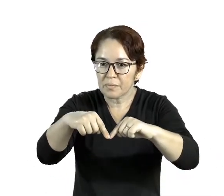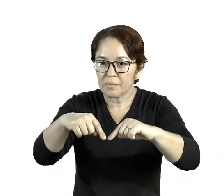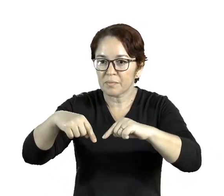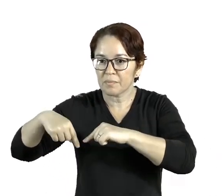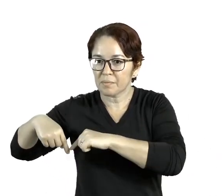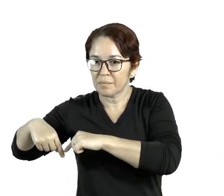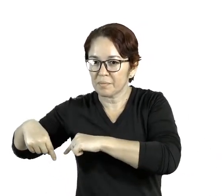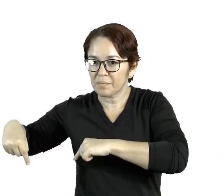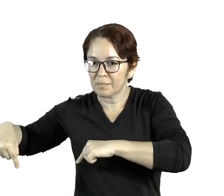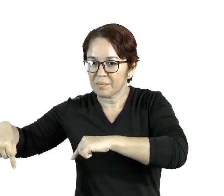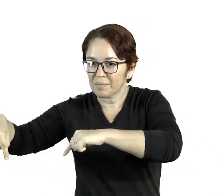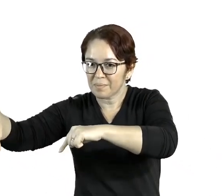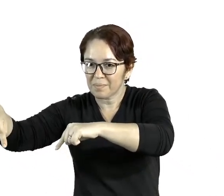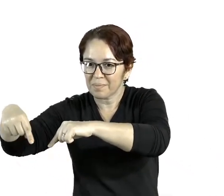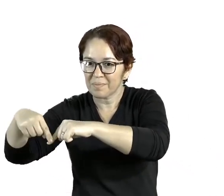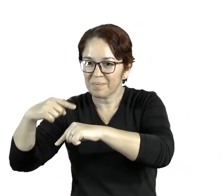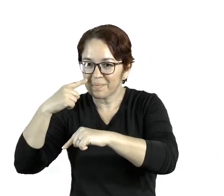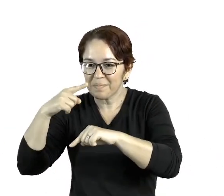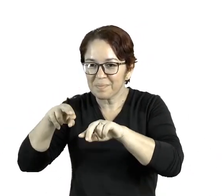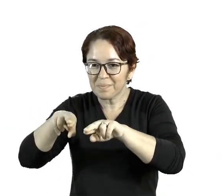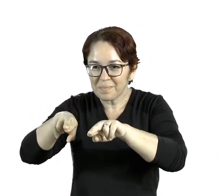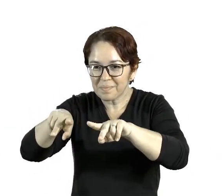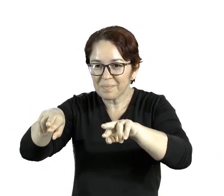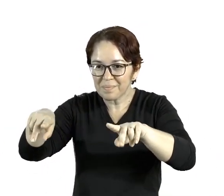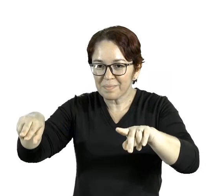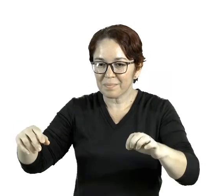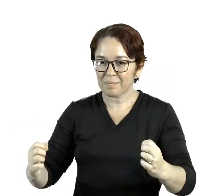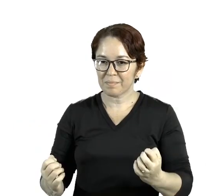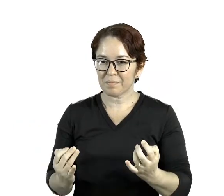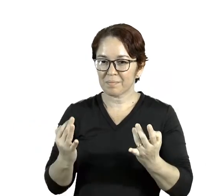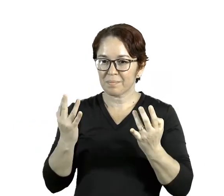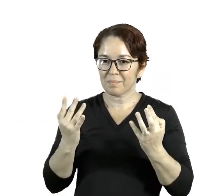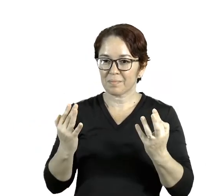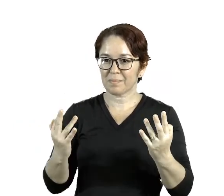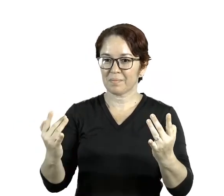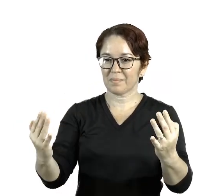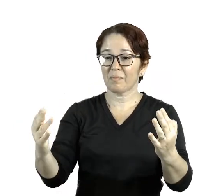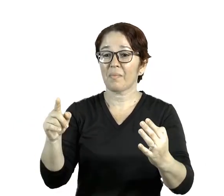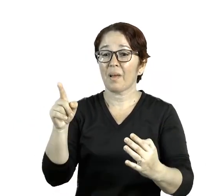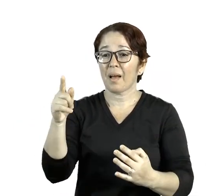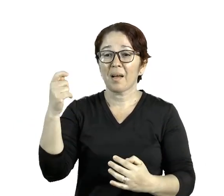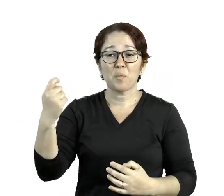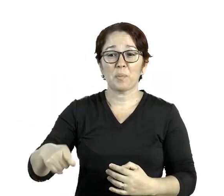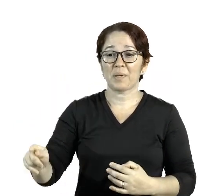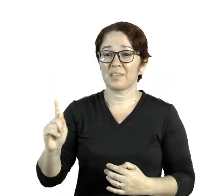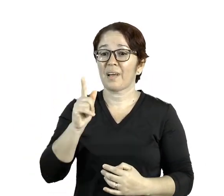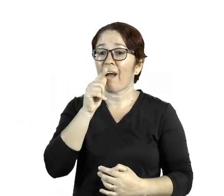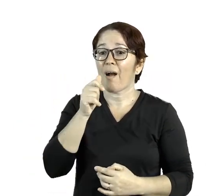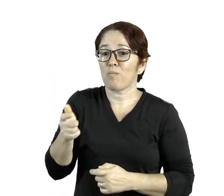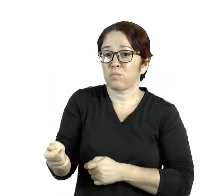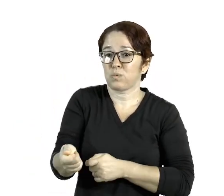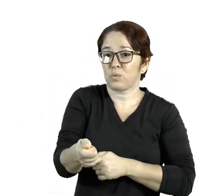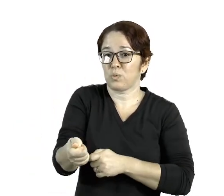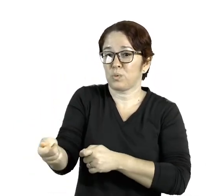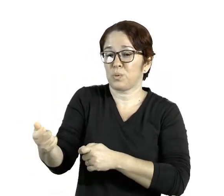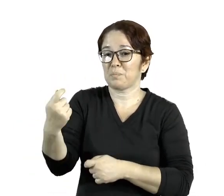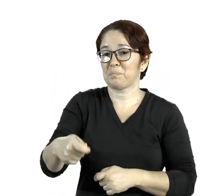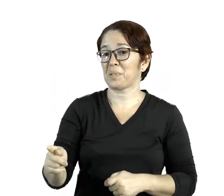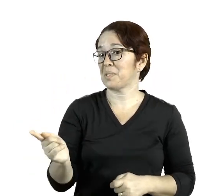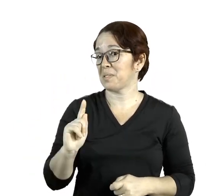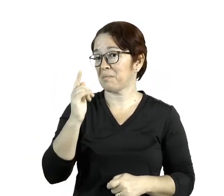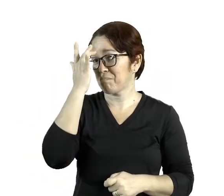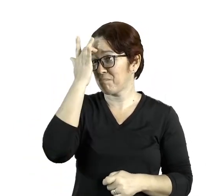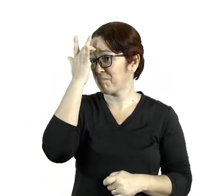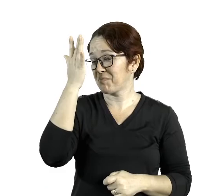O legal é porque a ilha está em cima de um lago e você nunca vai precisar irrigar, porque já que ela está em cima de um lago, não precisa irrigar,